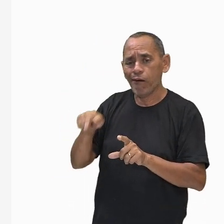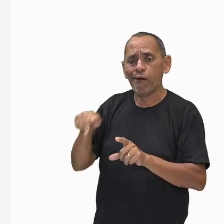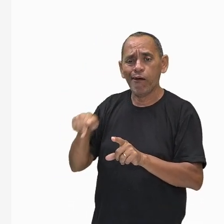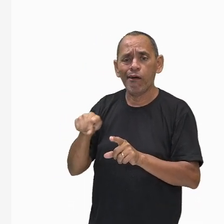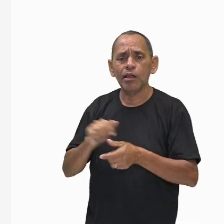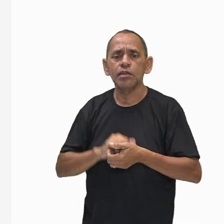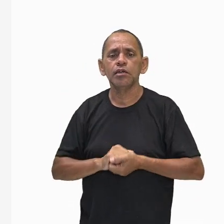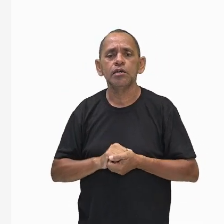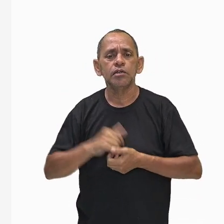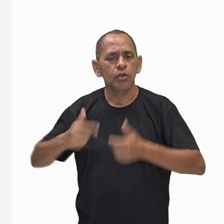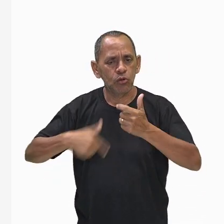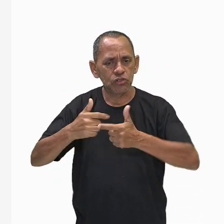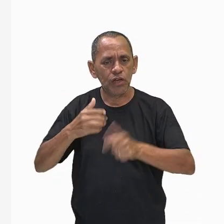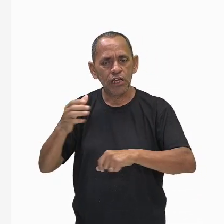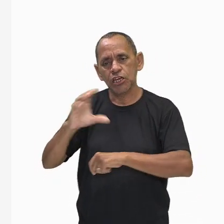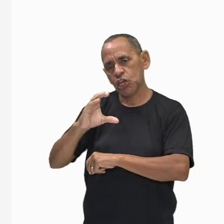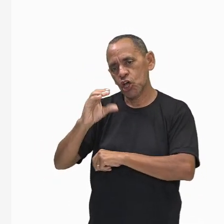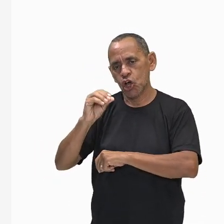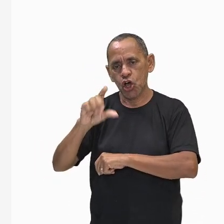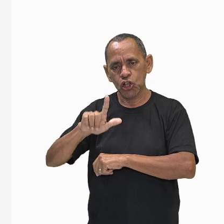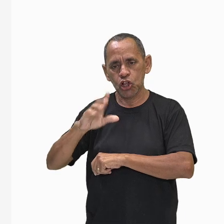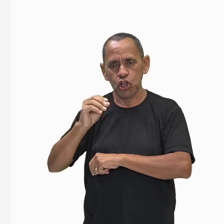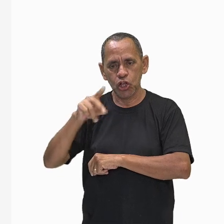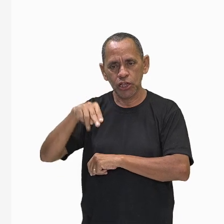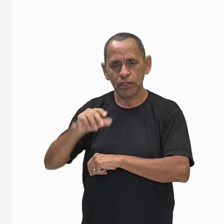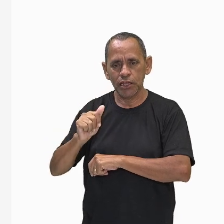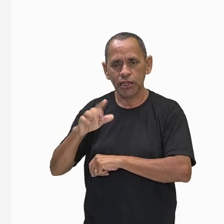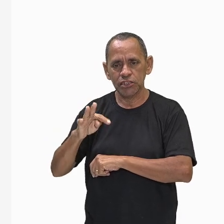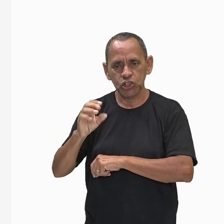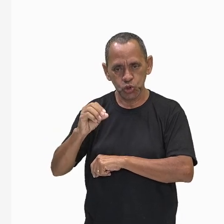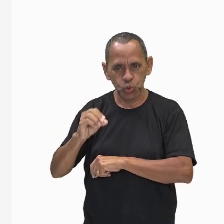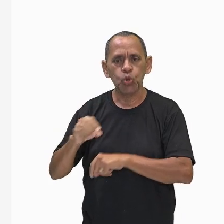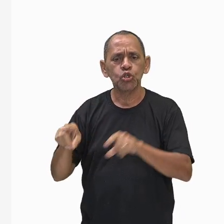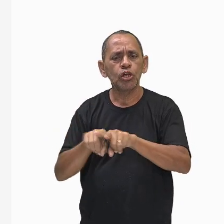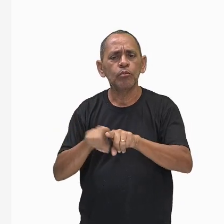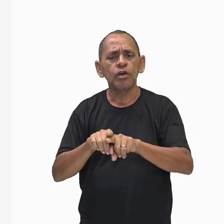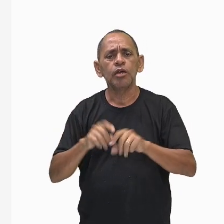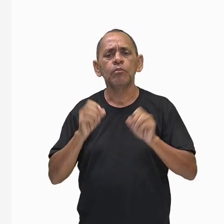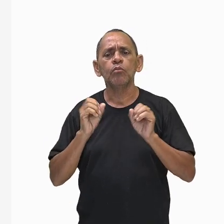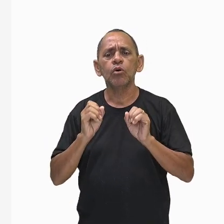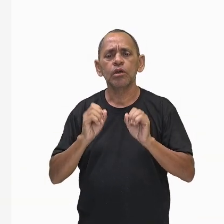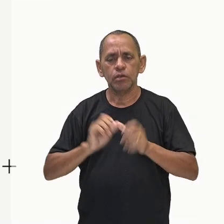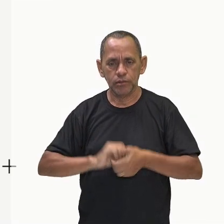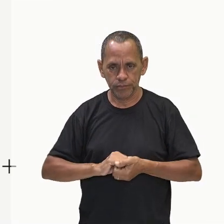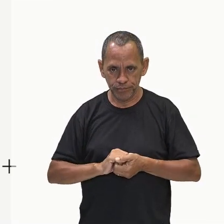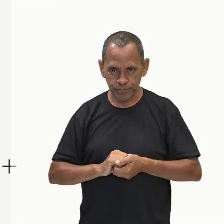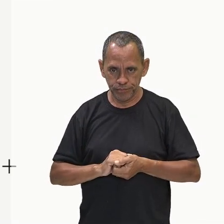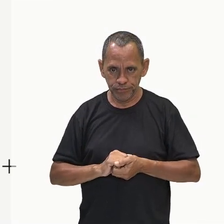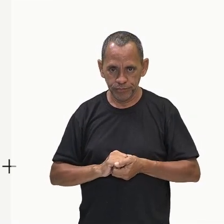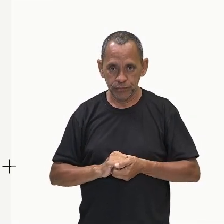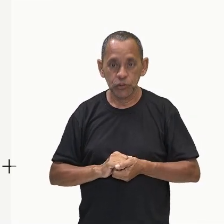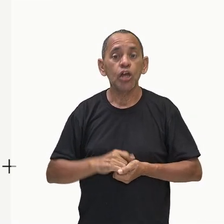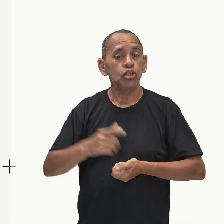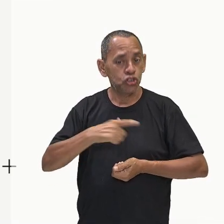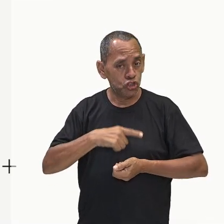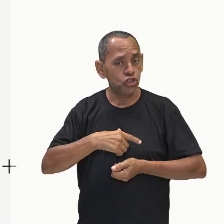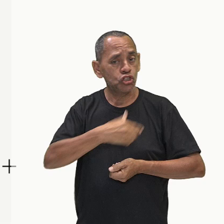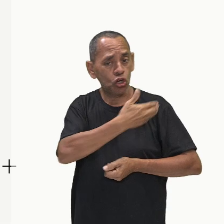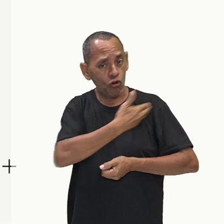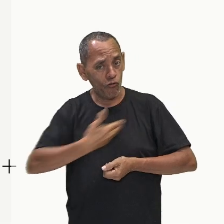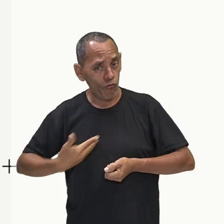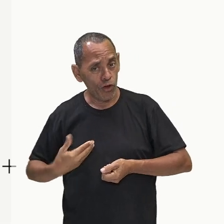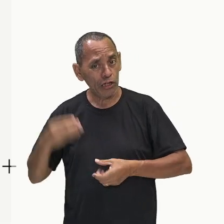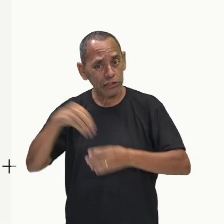de colonato. Mas também, galera, isso aqui é interessante, que existia dentro do próprio governo